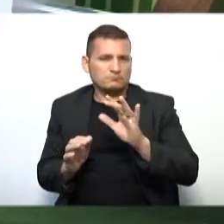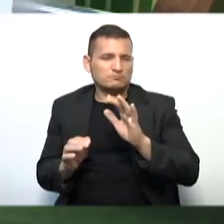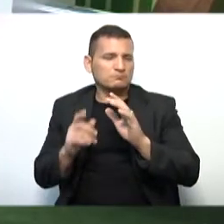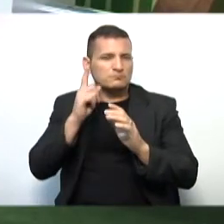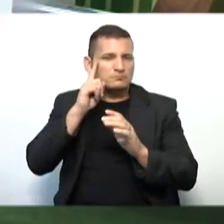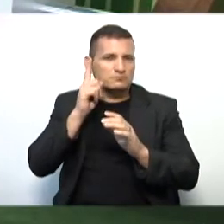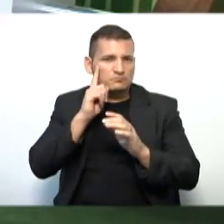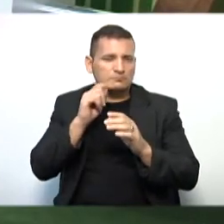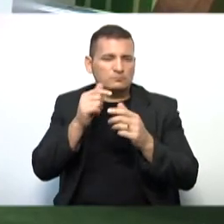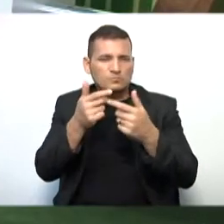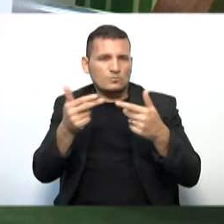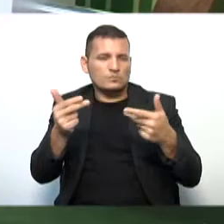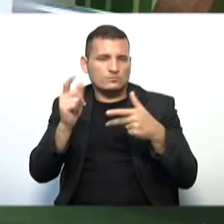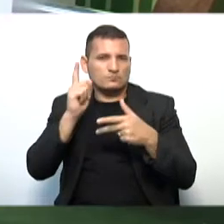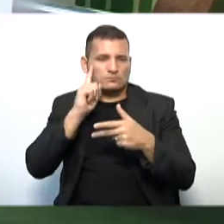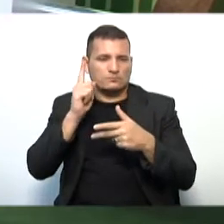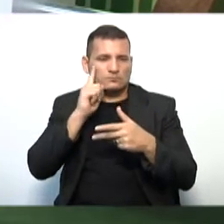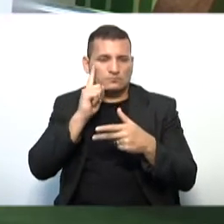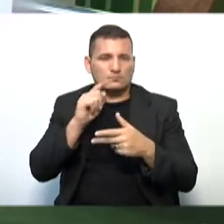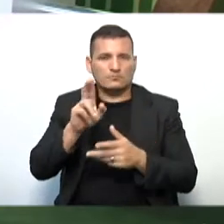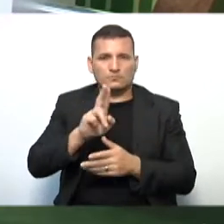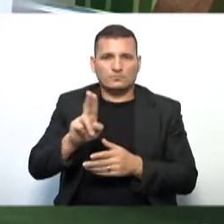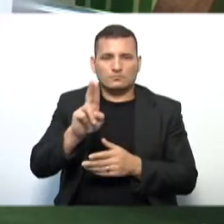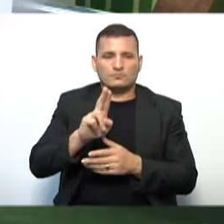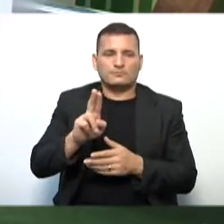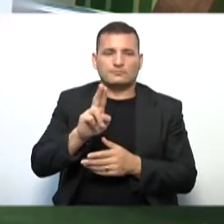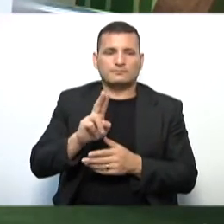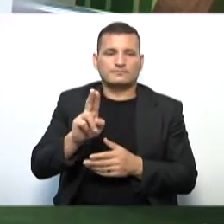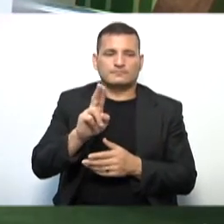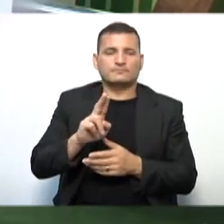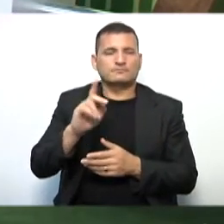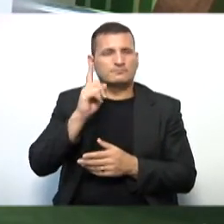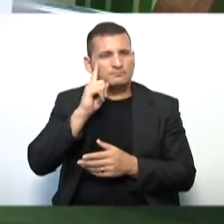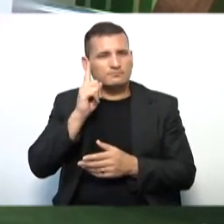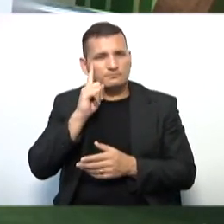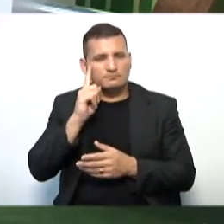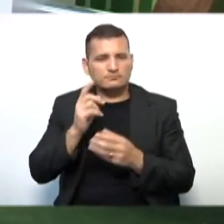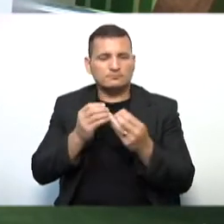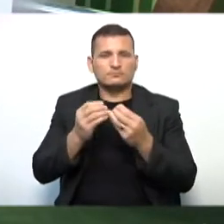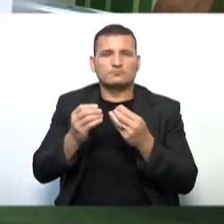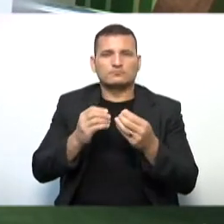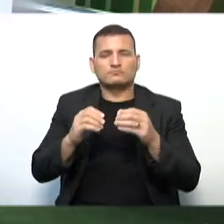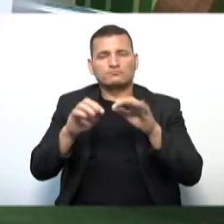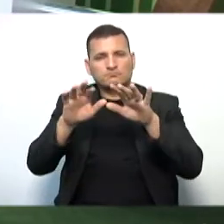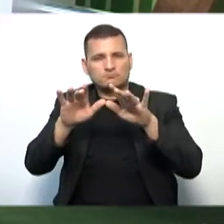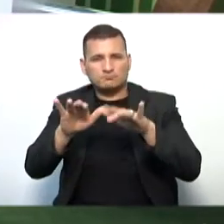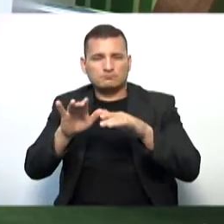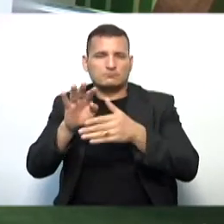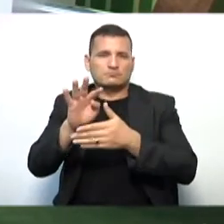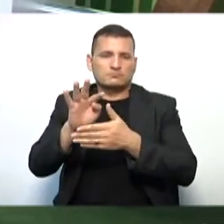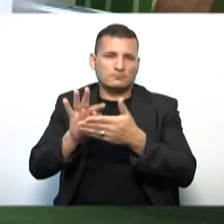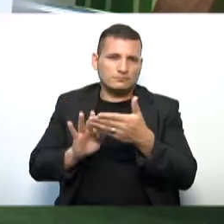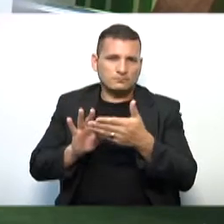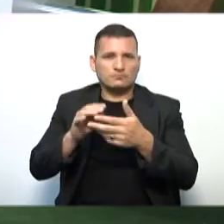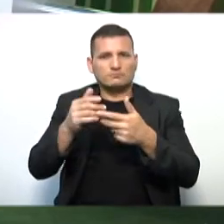Essas atividades são aquelas que a gente usa no dia a dia, como edição de texto, navegação e por aí